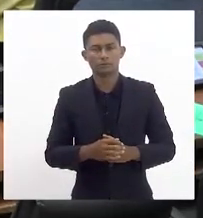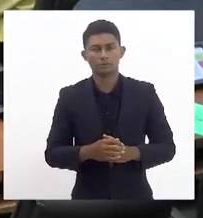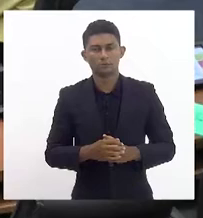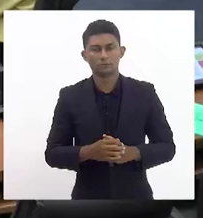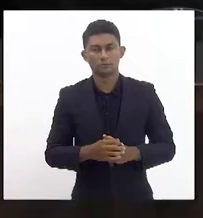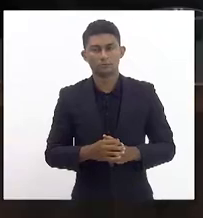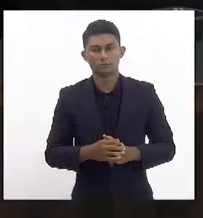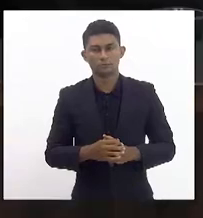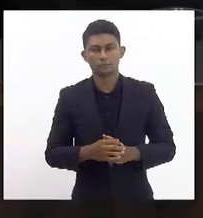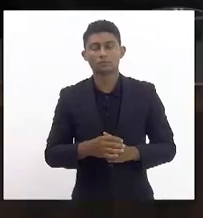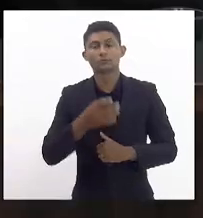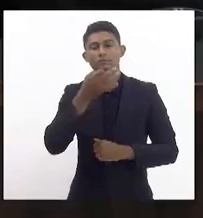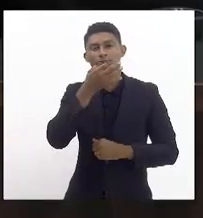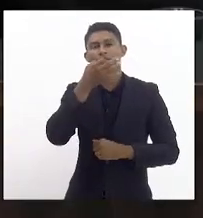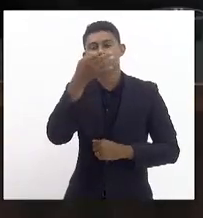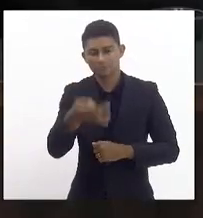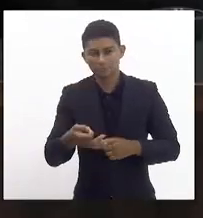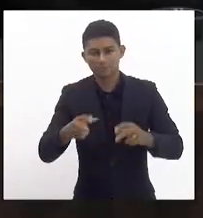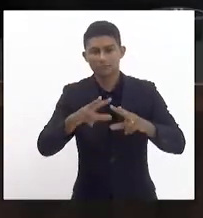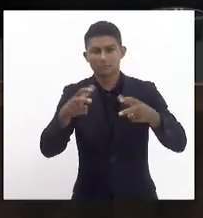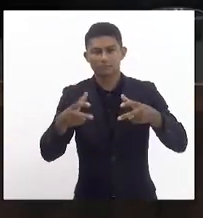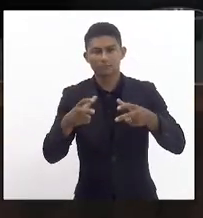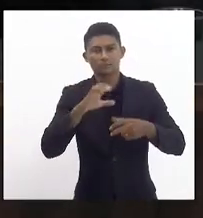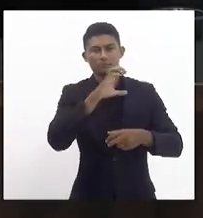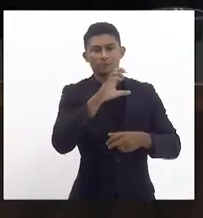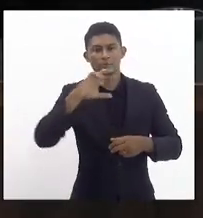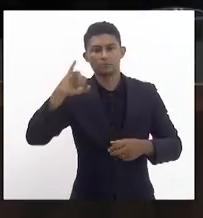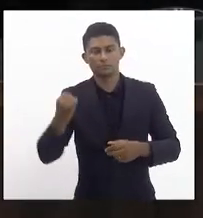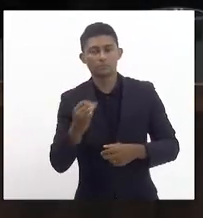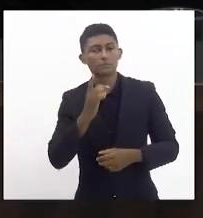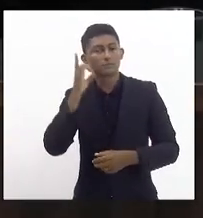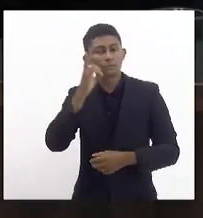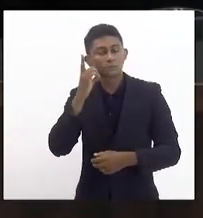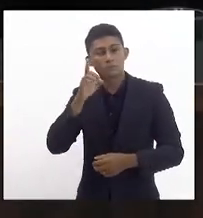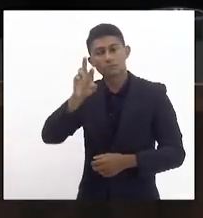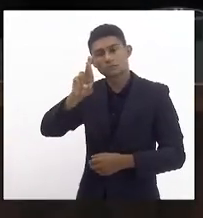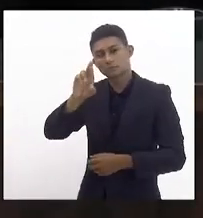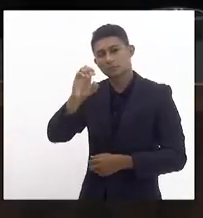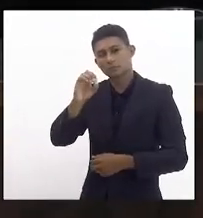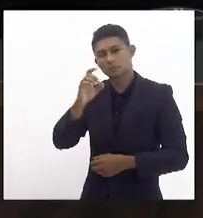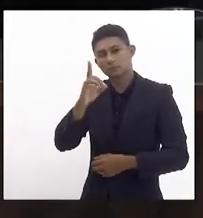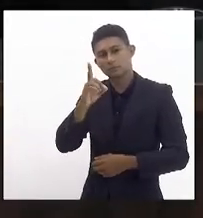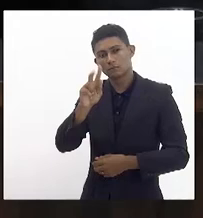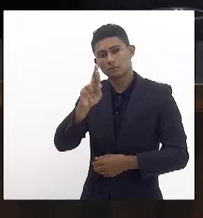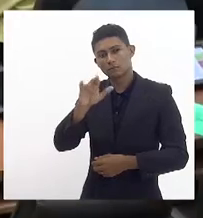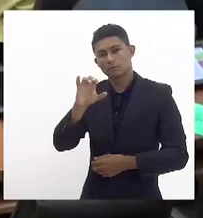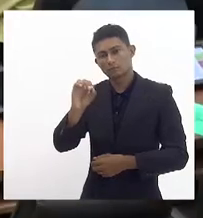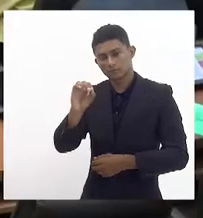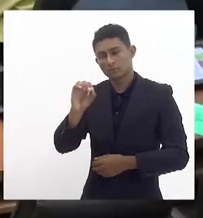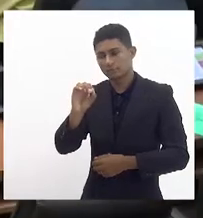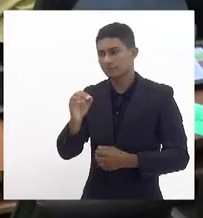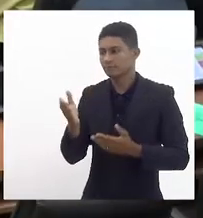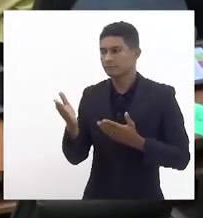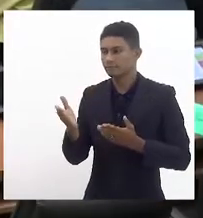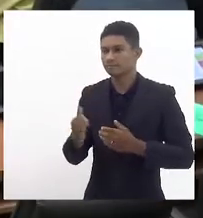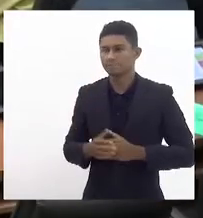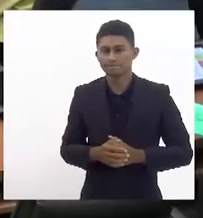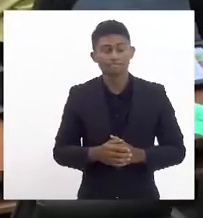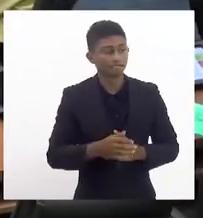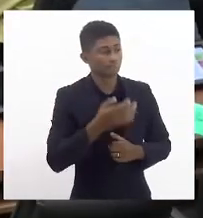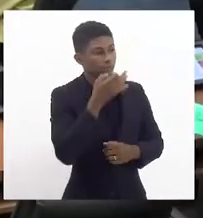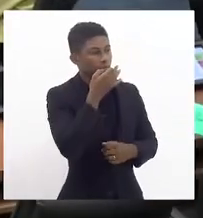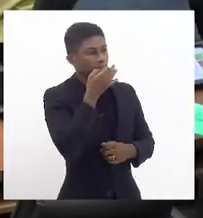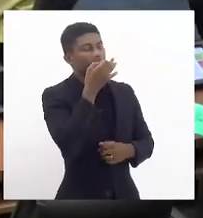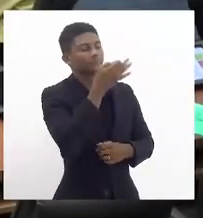Para emitir parecer pela Comissão de Constituição e Justiça, deputado Rodrigo Amorim, determinação do líder. Senhor presidente, o